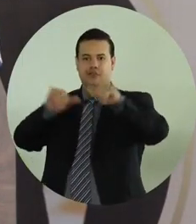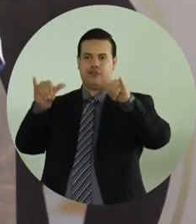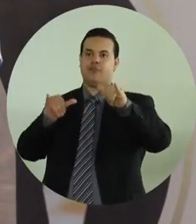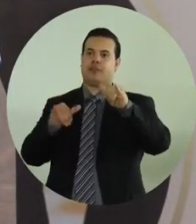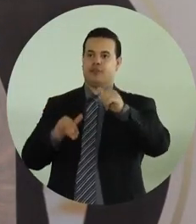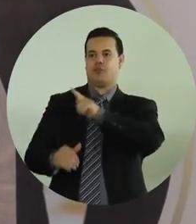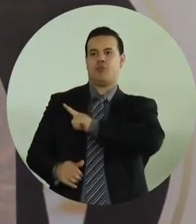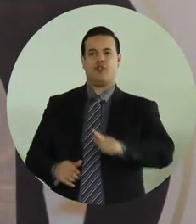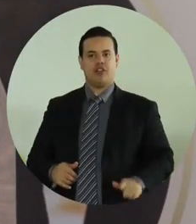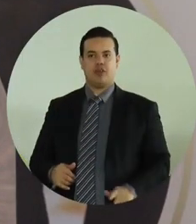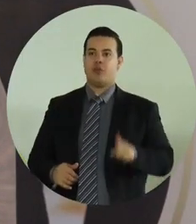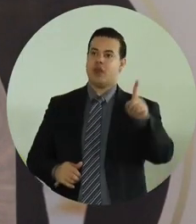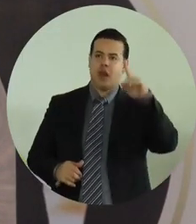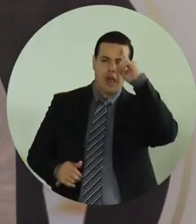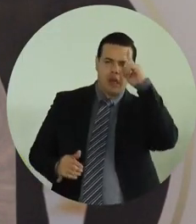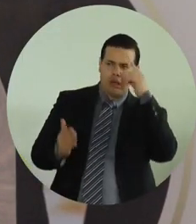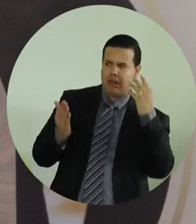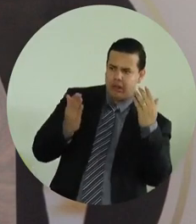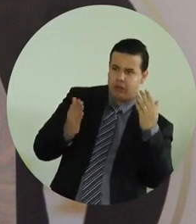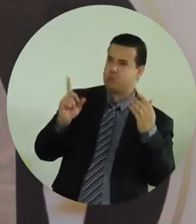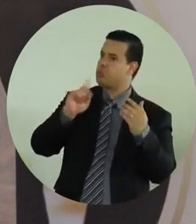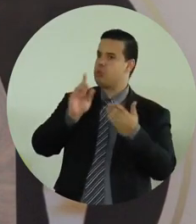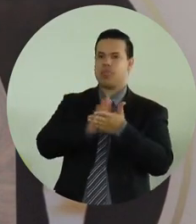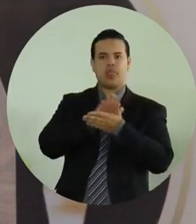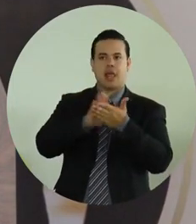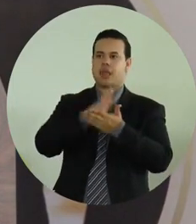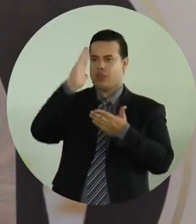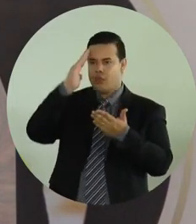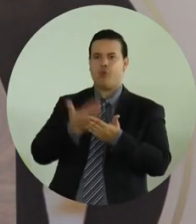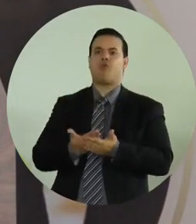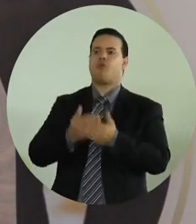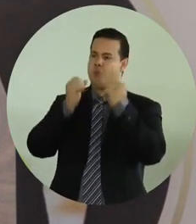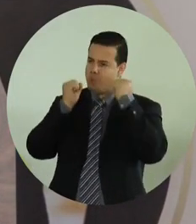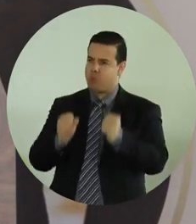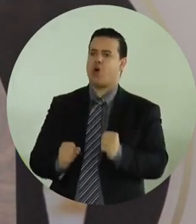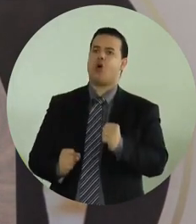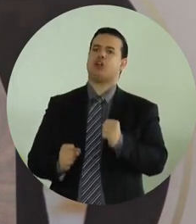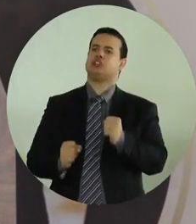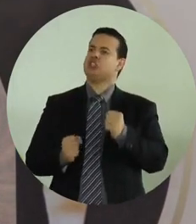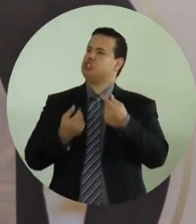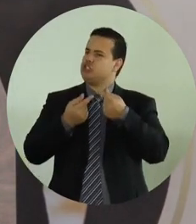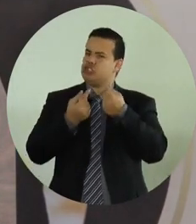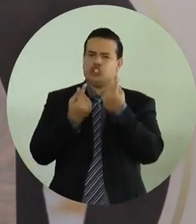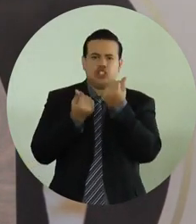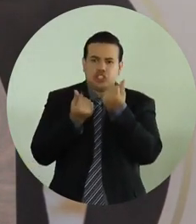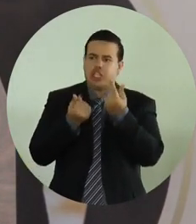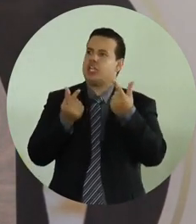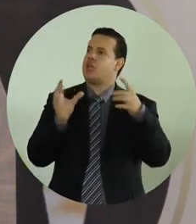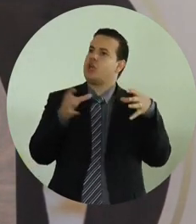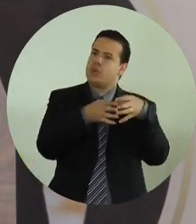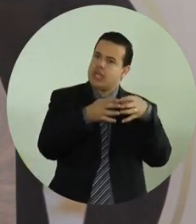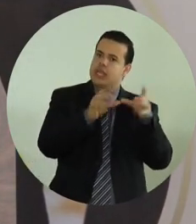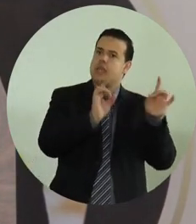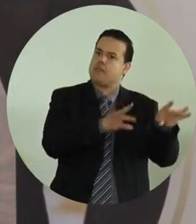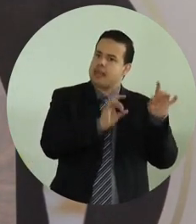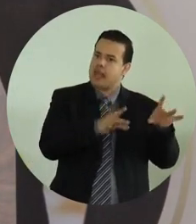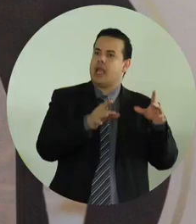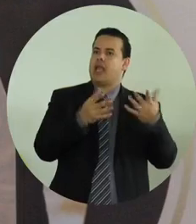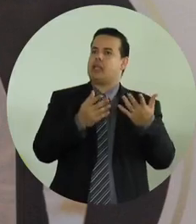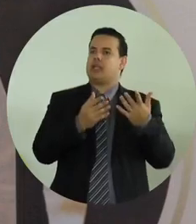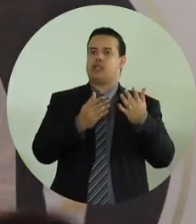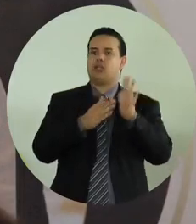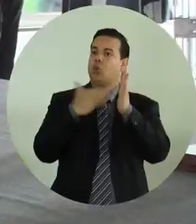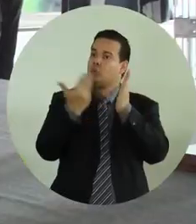nenhuma dúvida sobre a importância que tinha e disse: conte com apoio, recursos, equipe técnica e o que mais